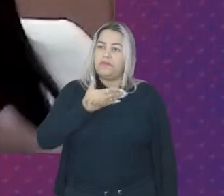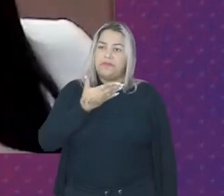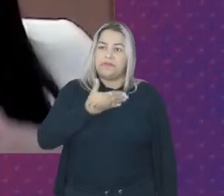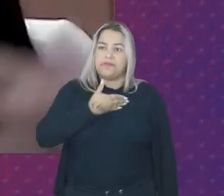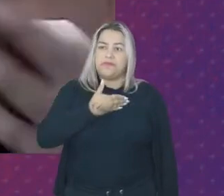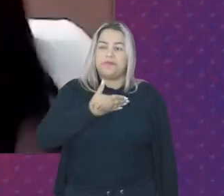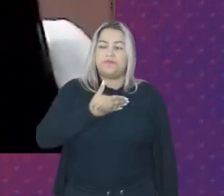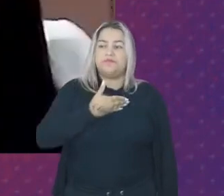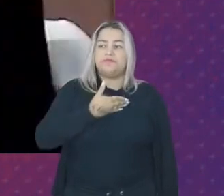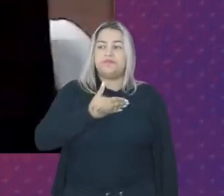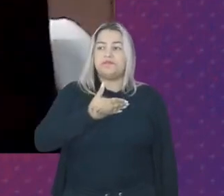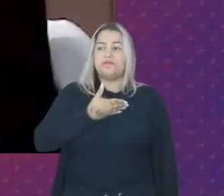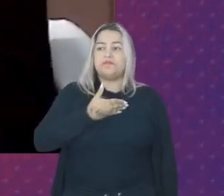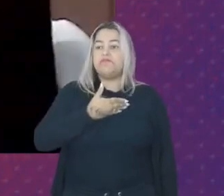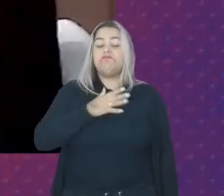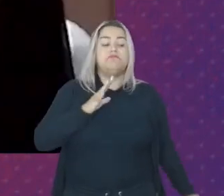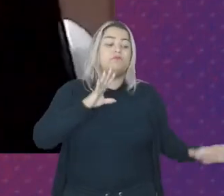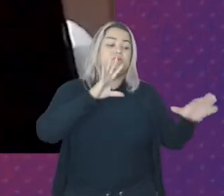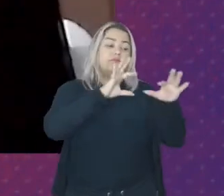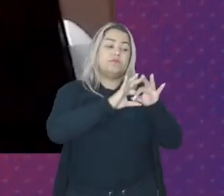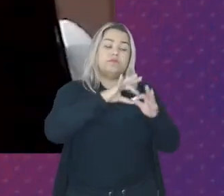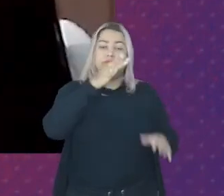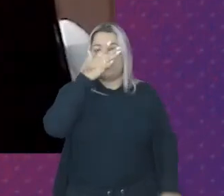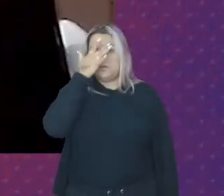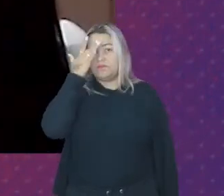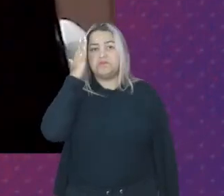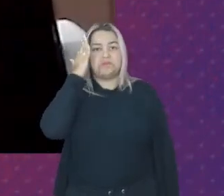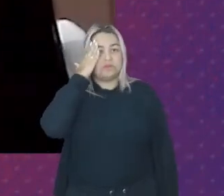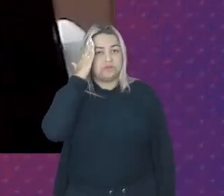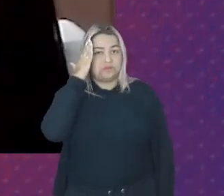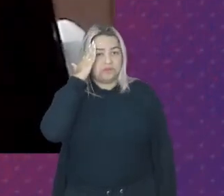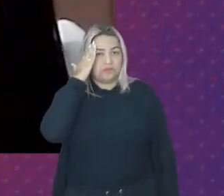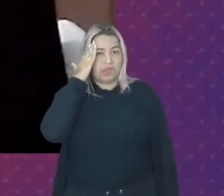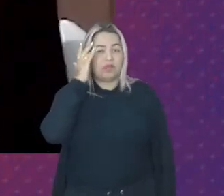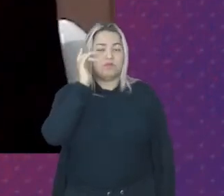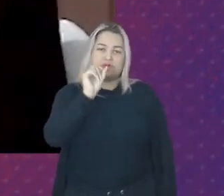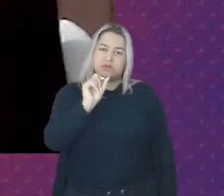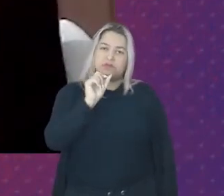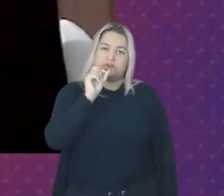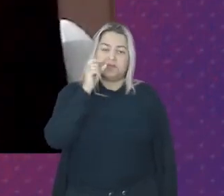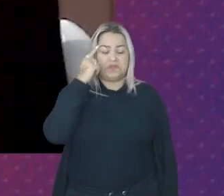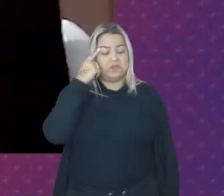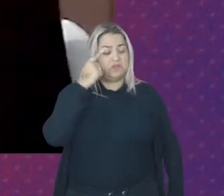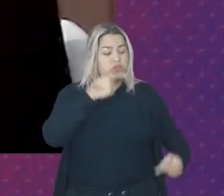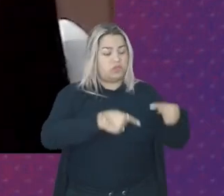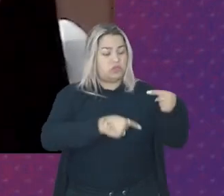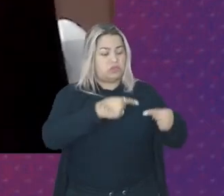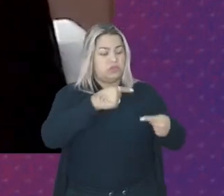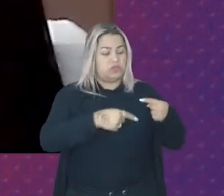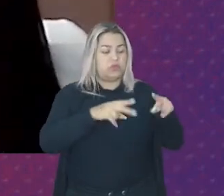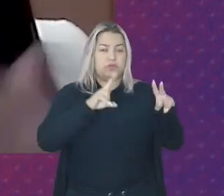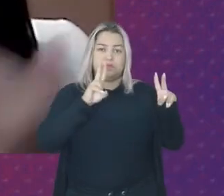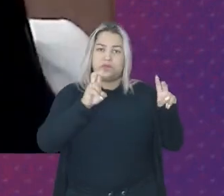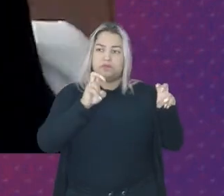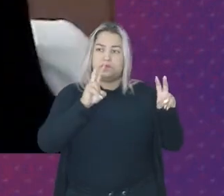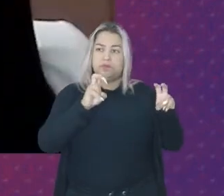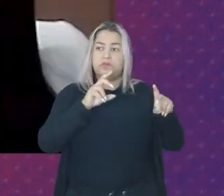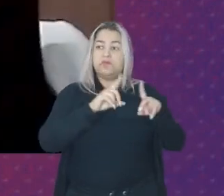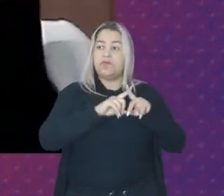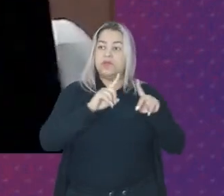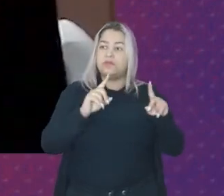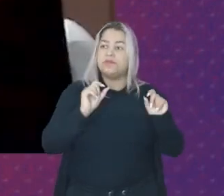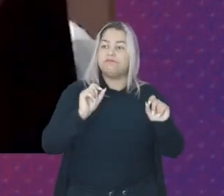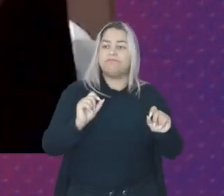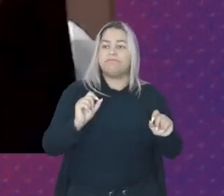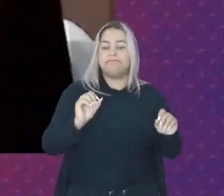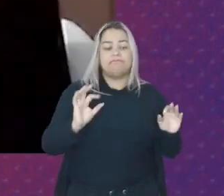você não se conectou com pessoas só por saber o que elas pensam politicamente, mas também começou